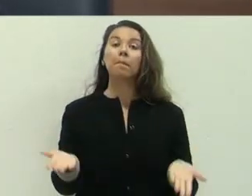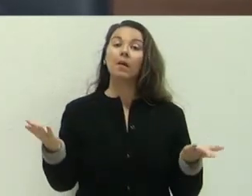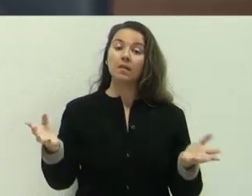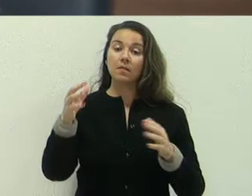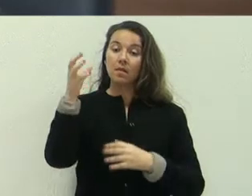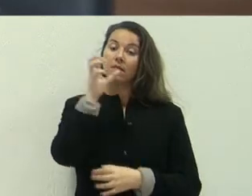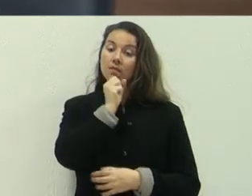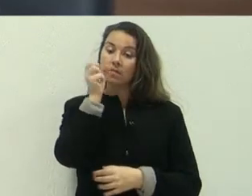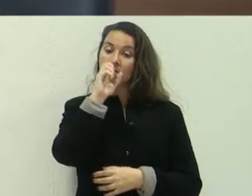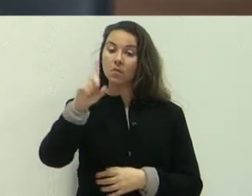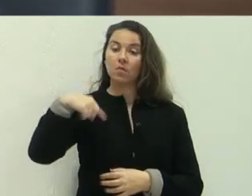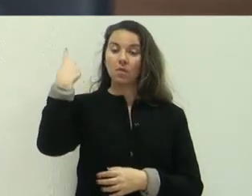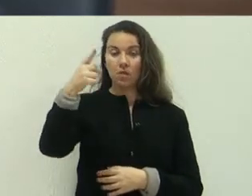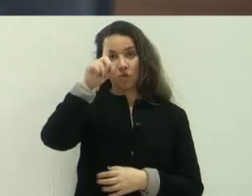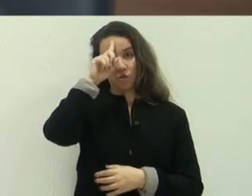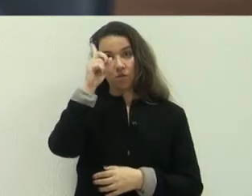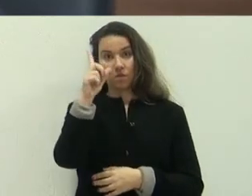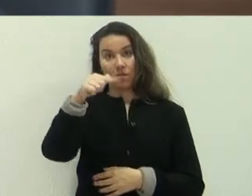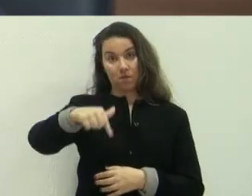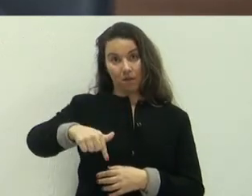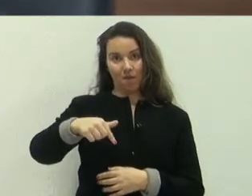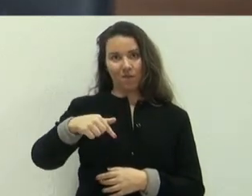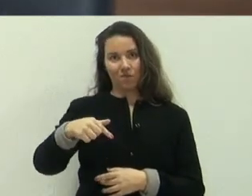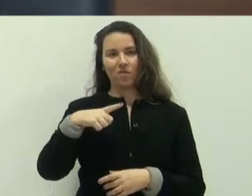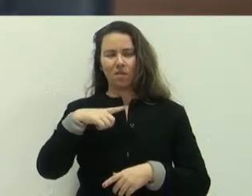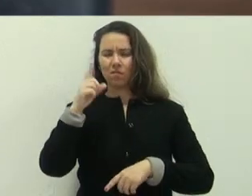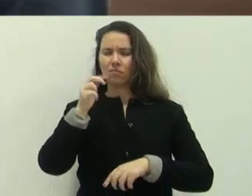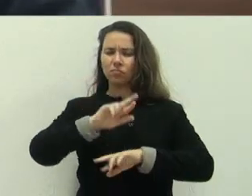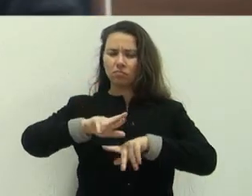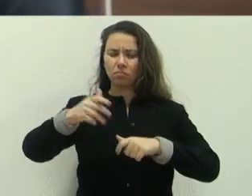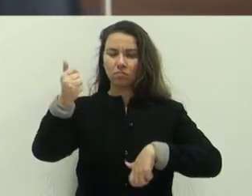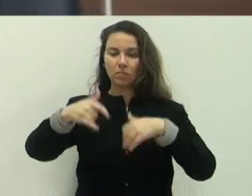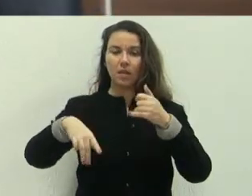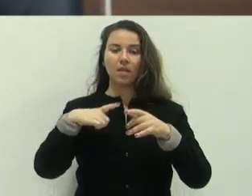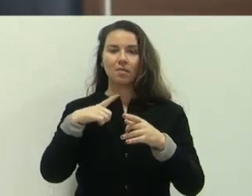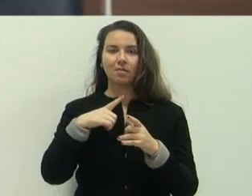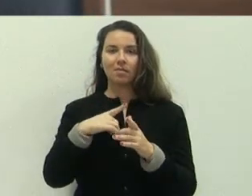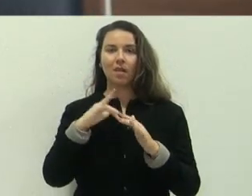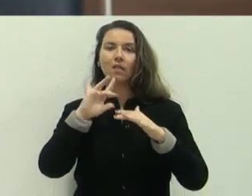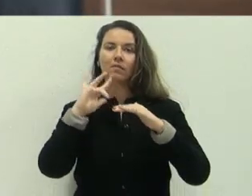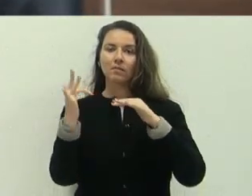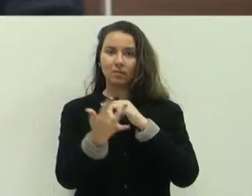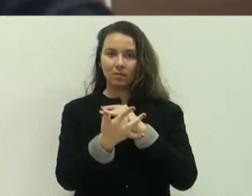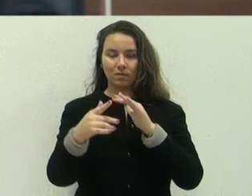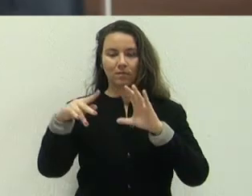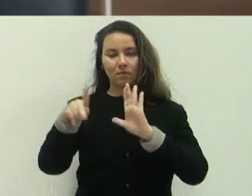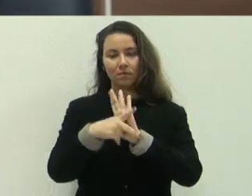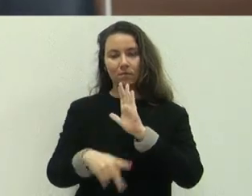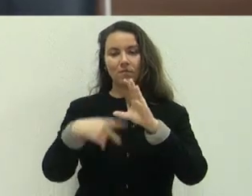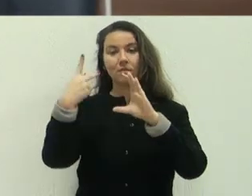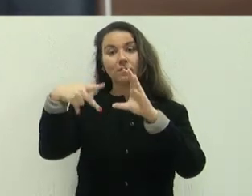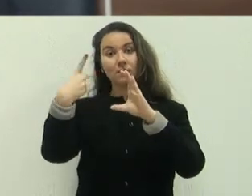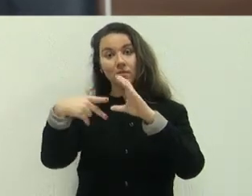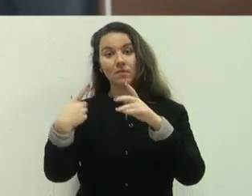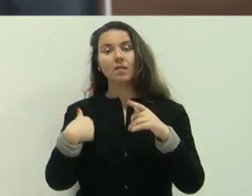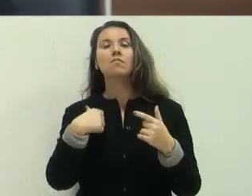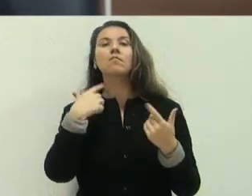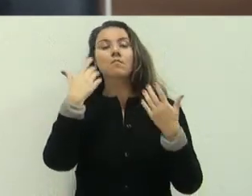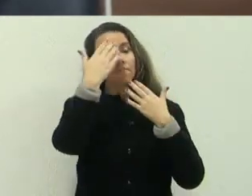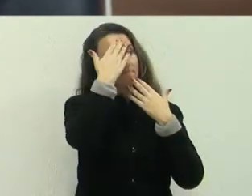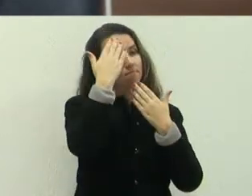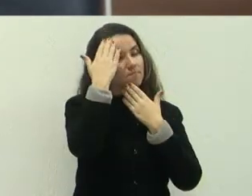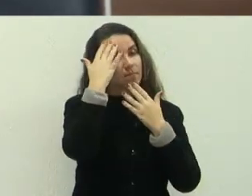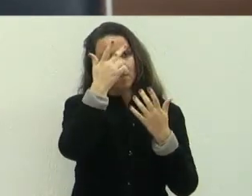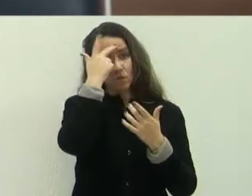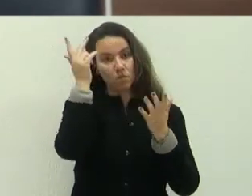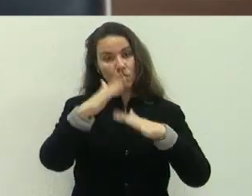próximo sábado, então dia 17, maiores informações estaremos passando nas redes sociais da Câmara de Vereadores. Agradeço a presença de